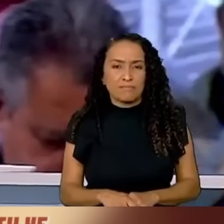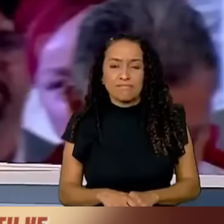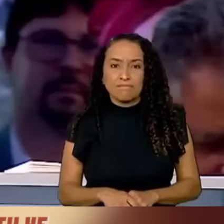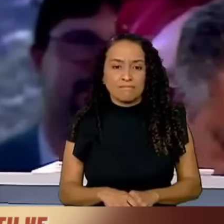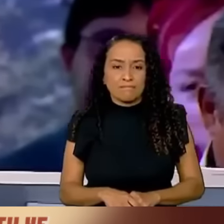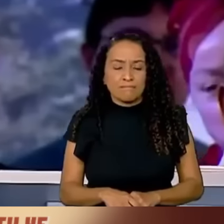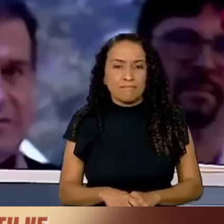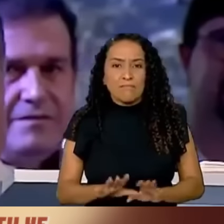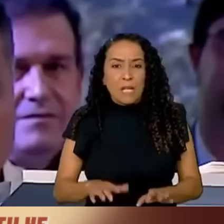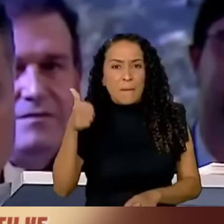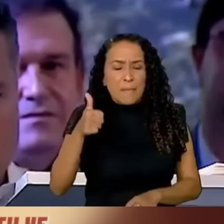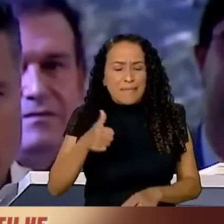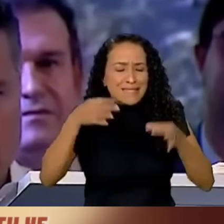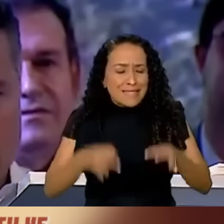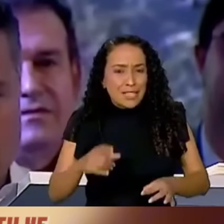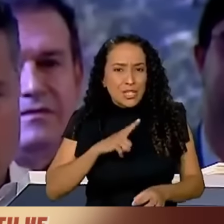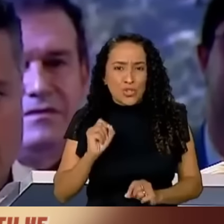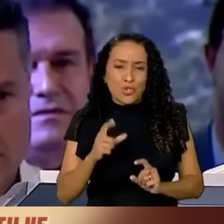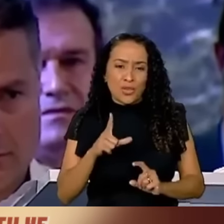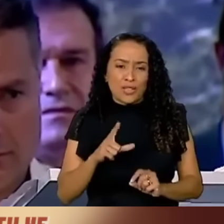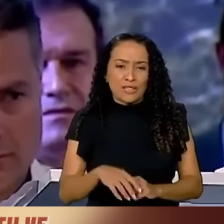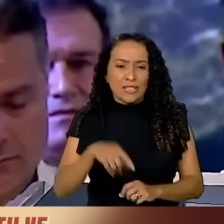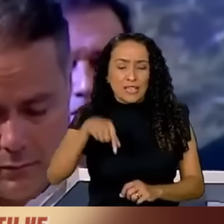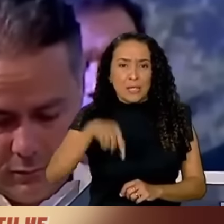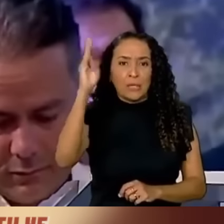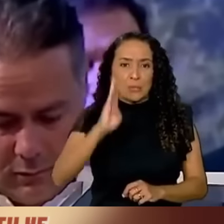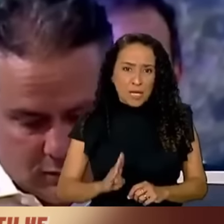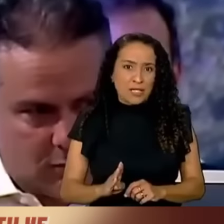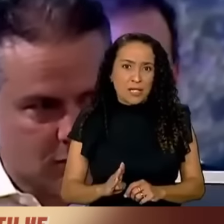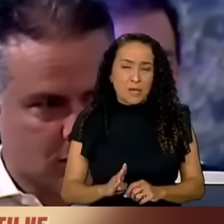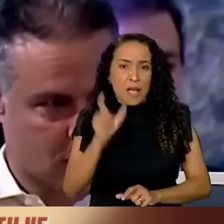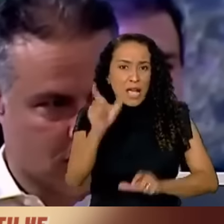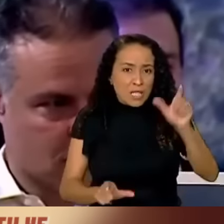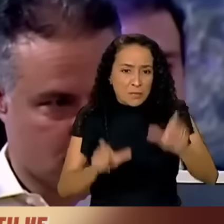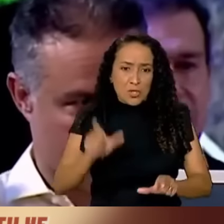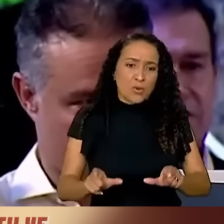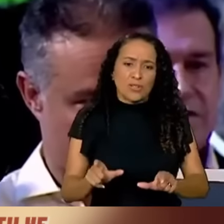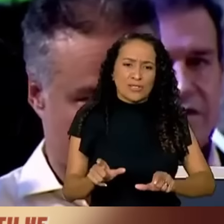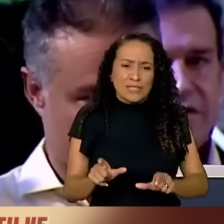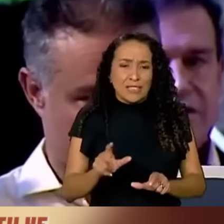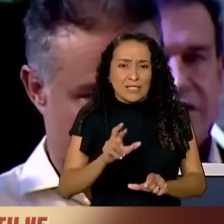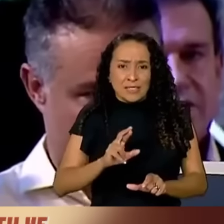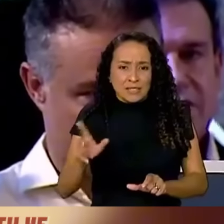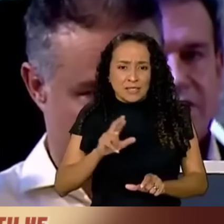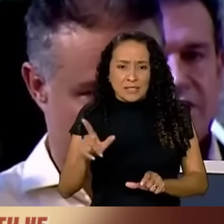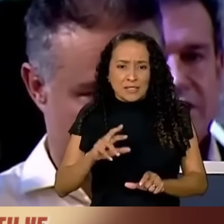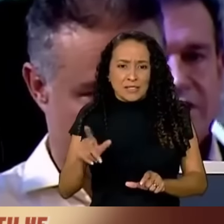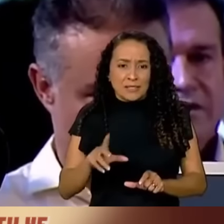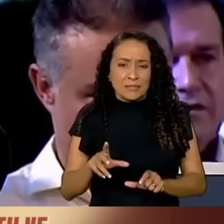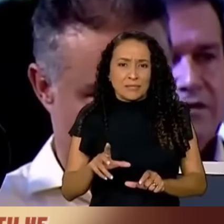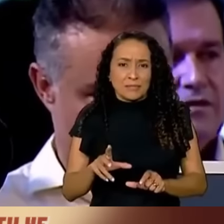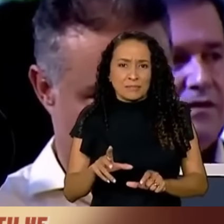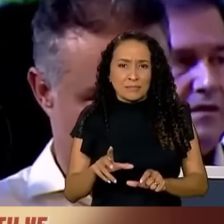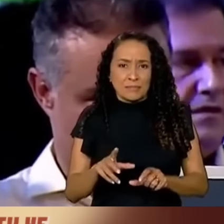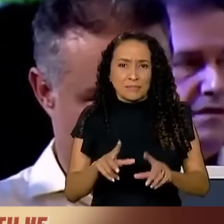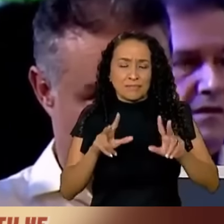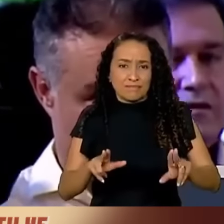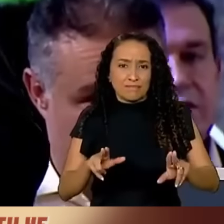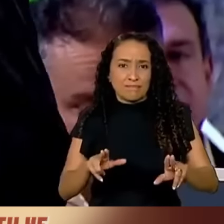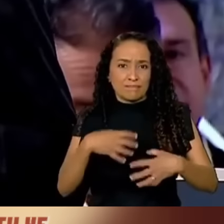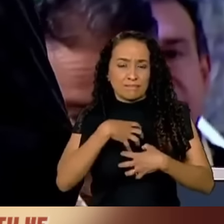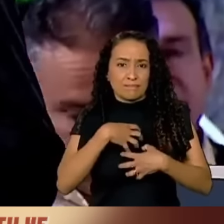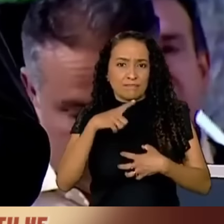primeira certeza que eu tinha que neste país as pessoas não são tratadas em igualdade de condições. Eu